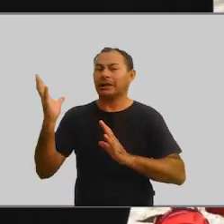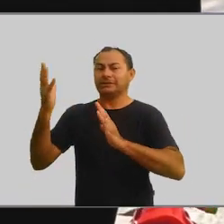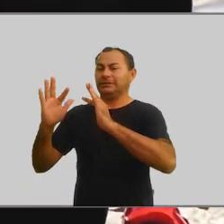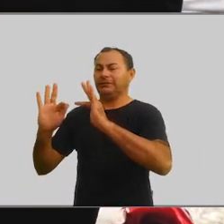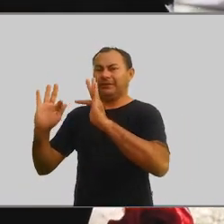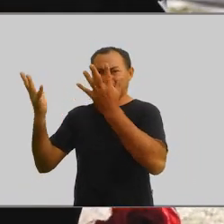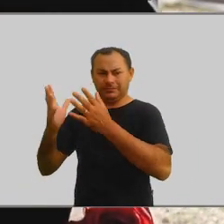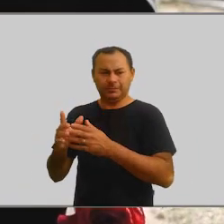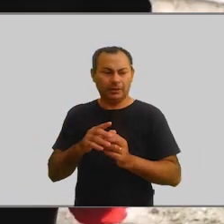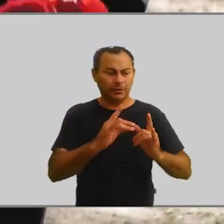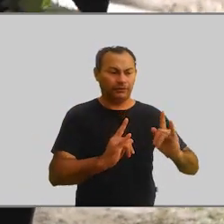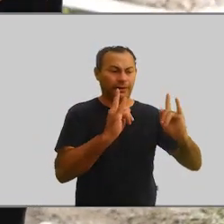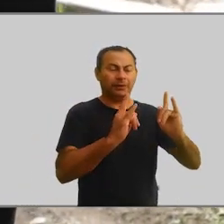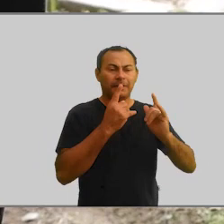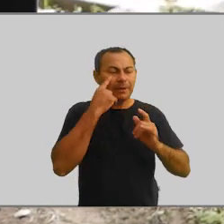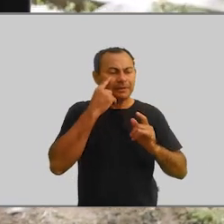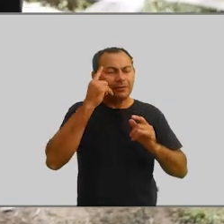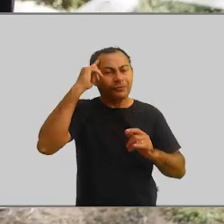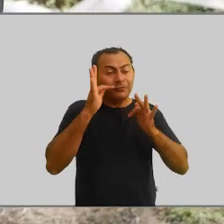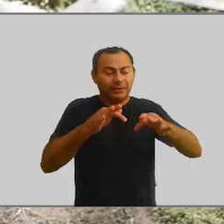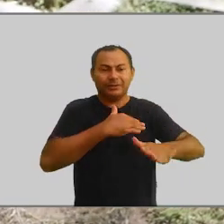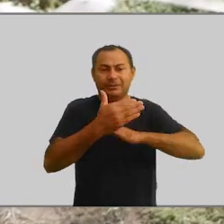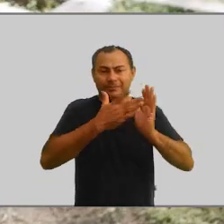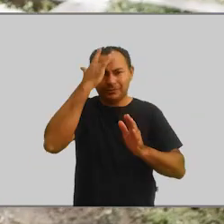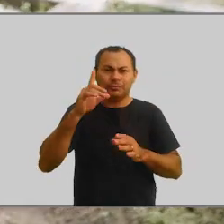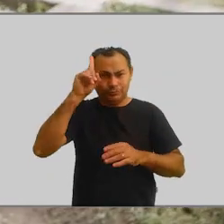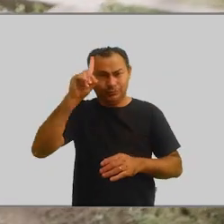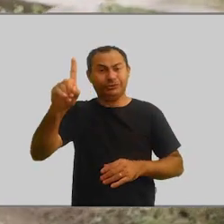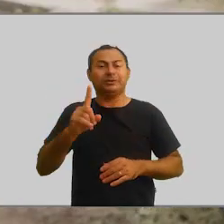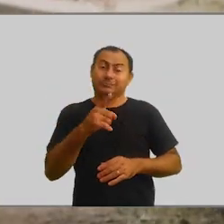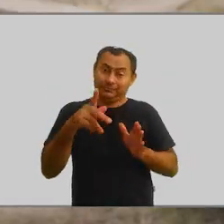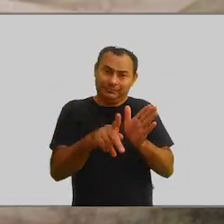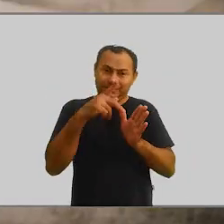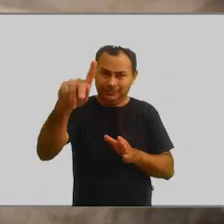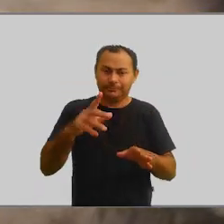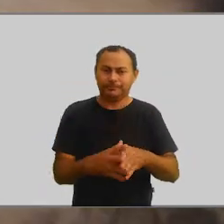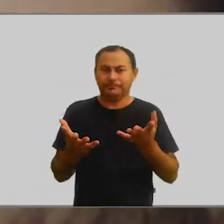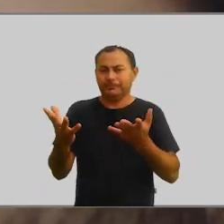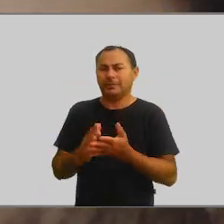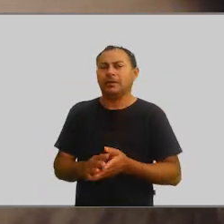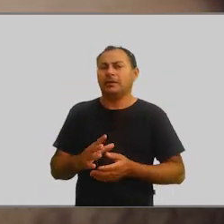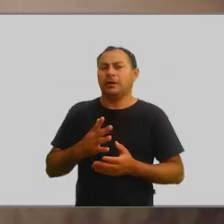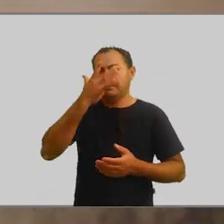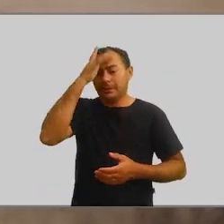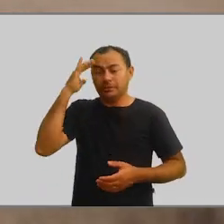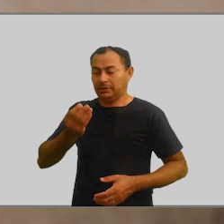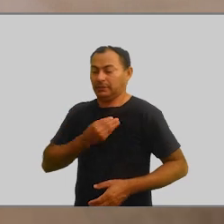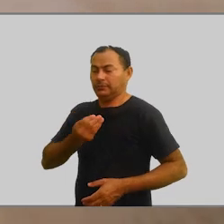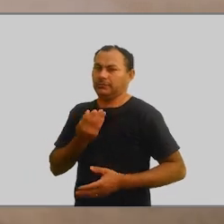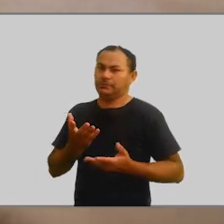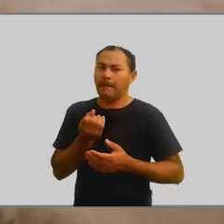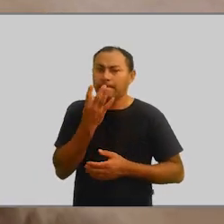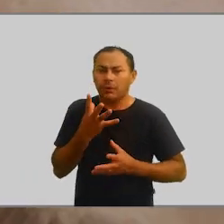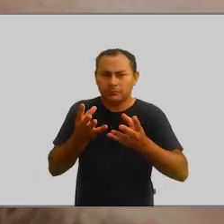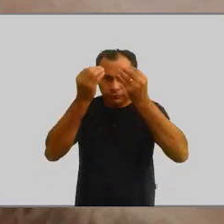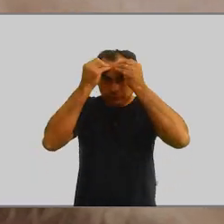no velório você pensa que esse é o fim de todos os homens e que um dia vai ser o seu também. E como um dos que ainda estão vivos,